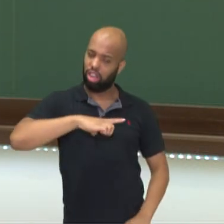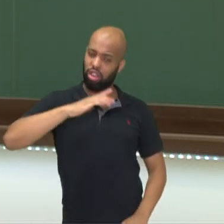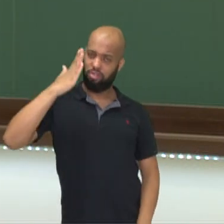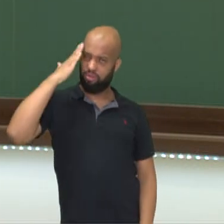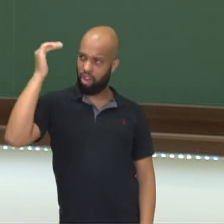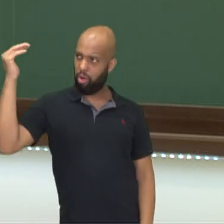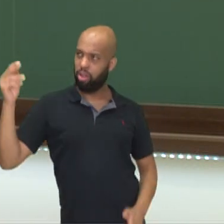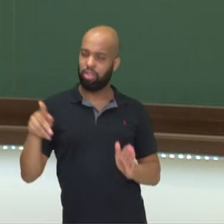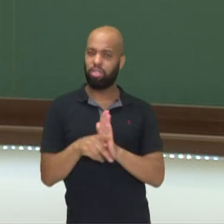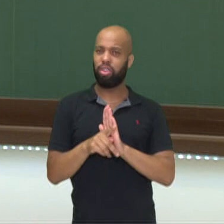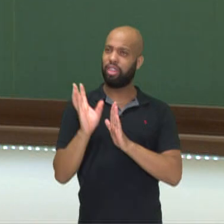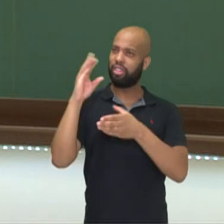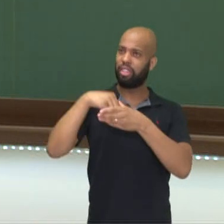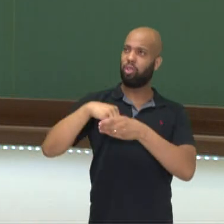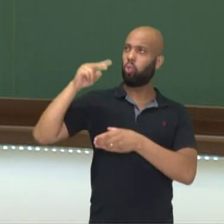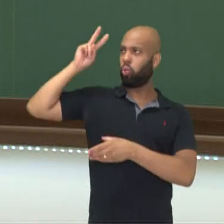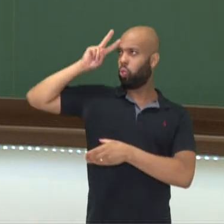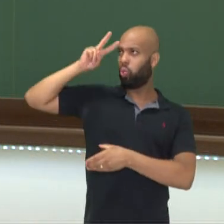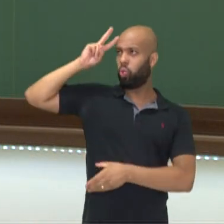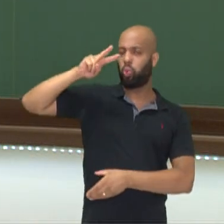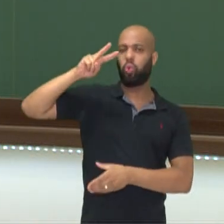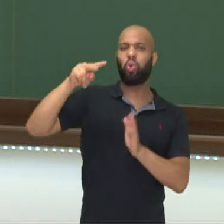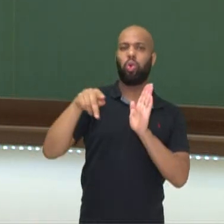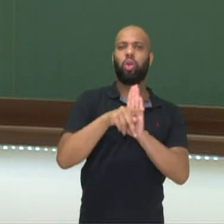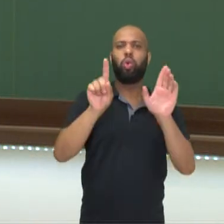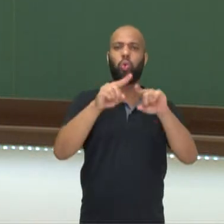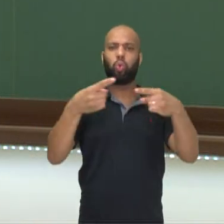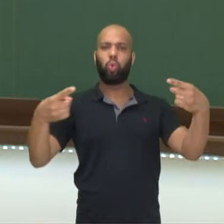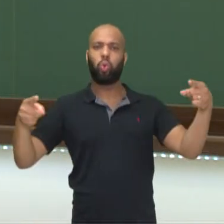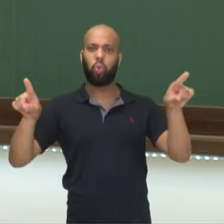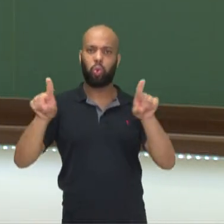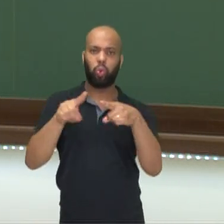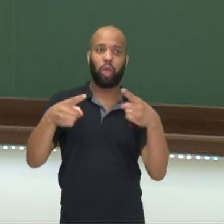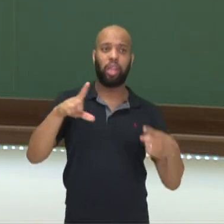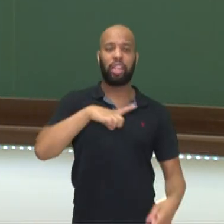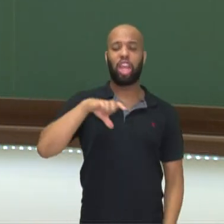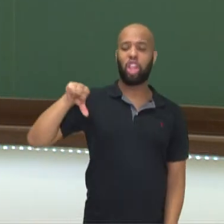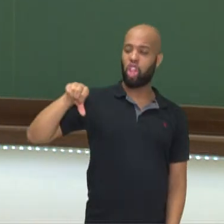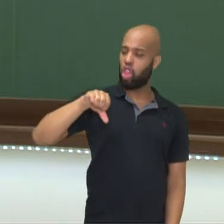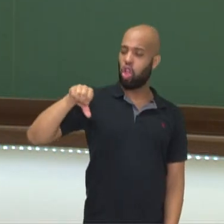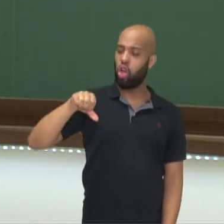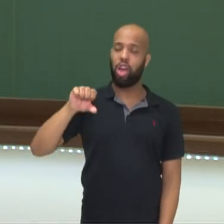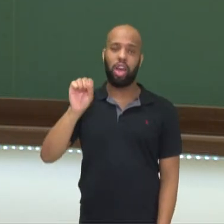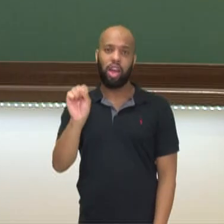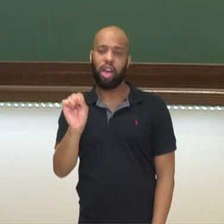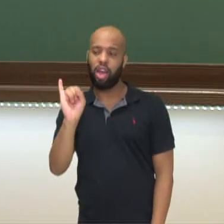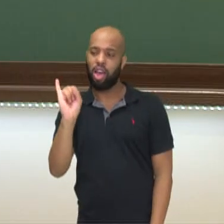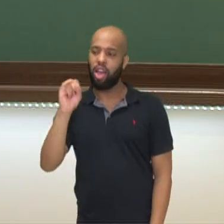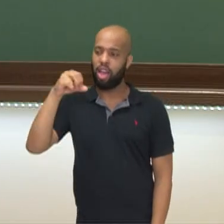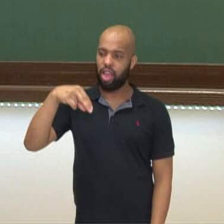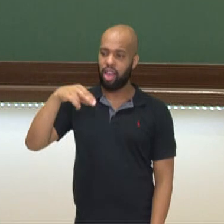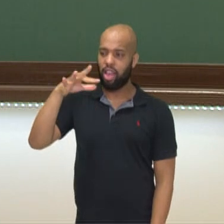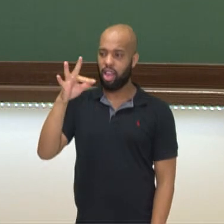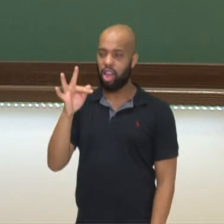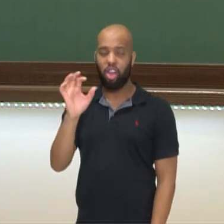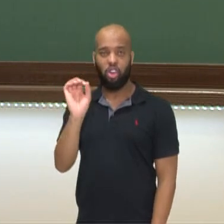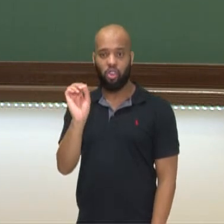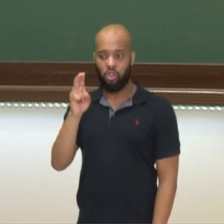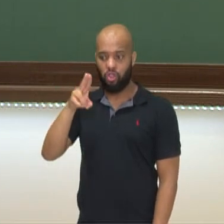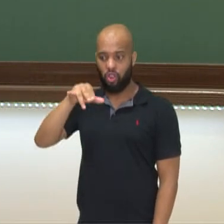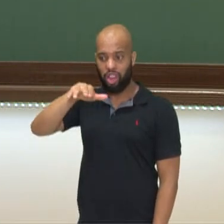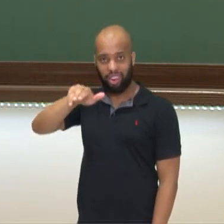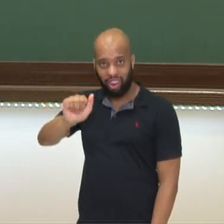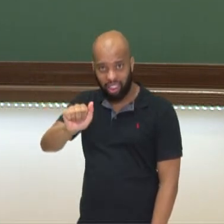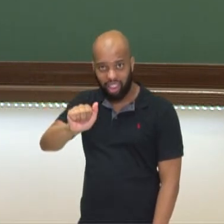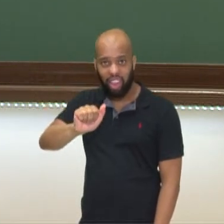da música, como, por exemplo, a Nona Sinfonia, a sua obra-prima, que ele compôs ela com